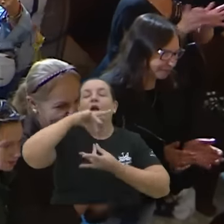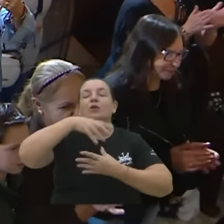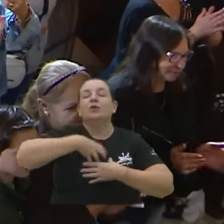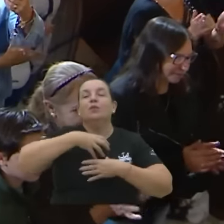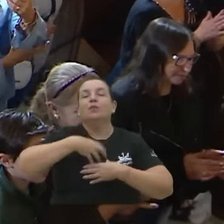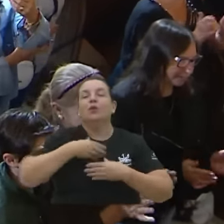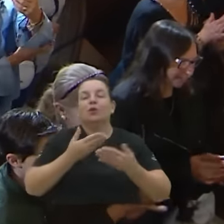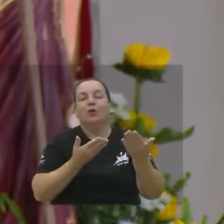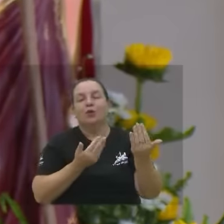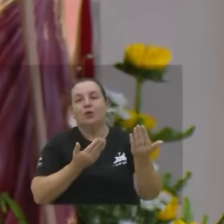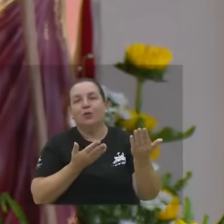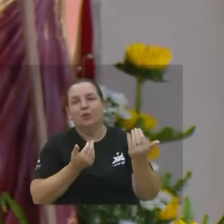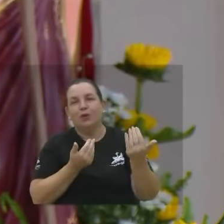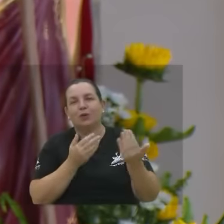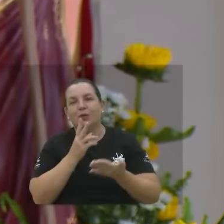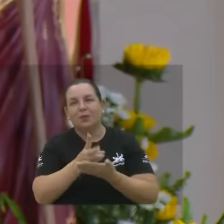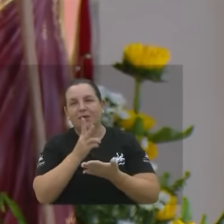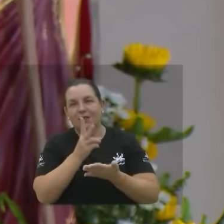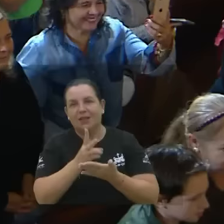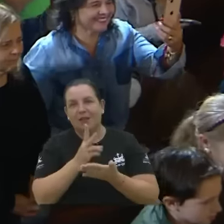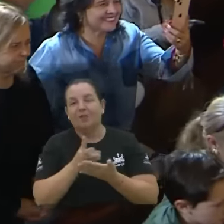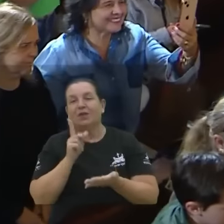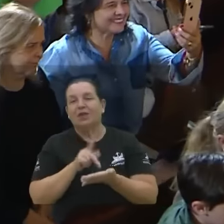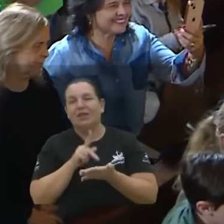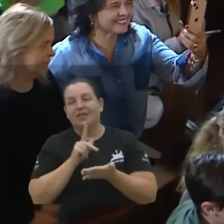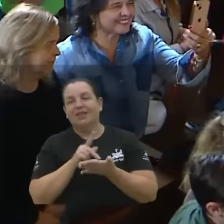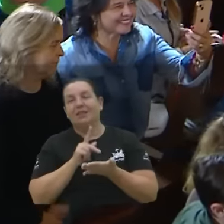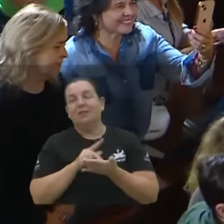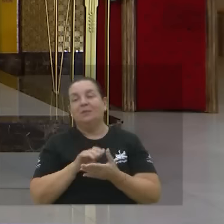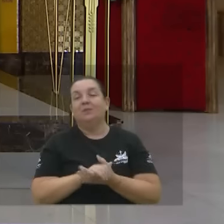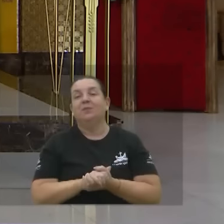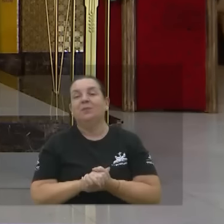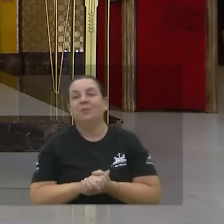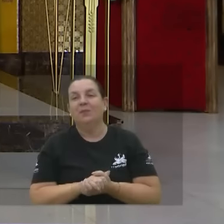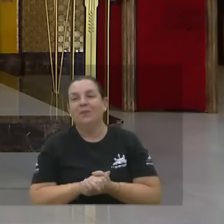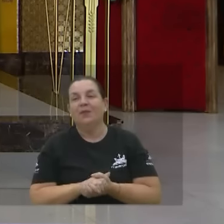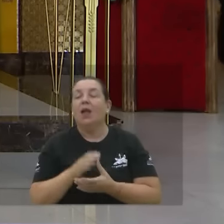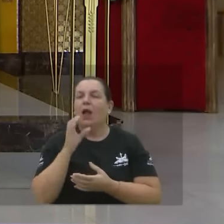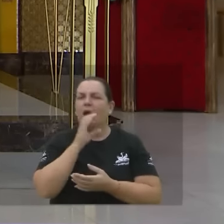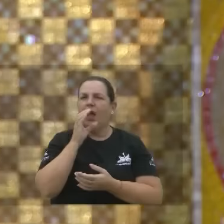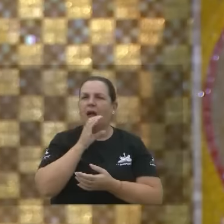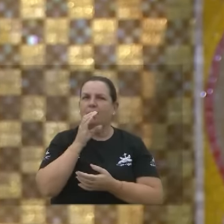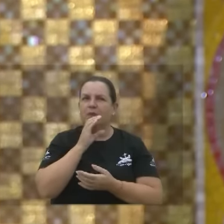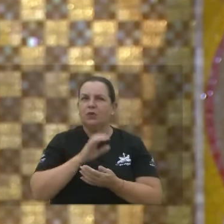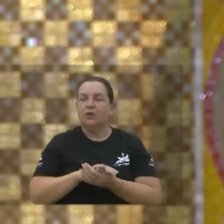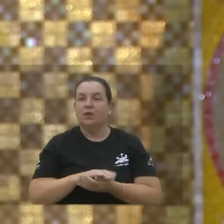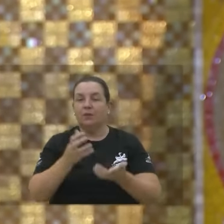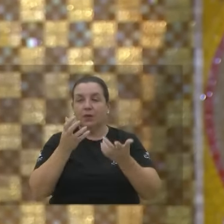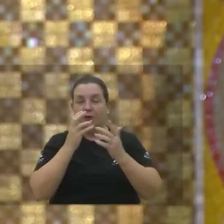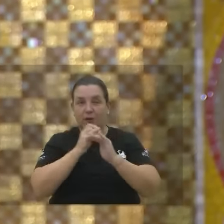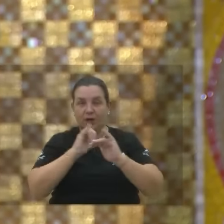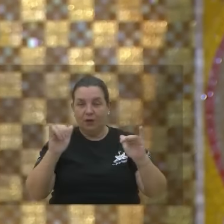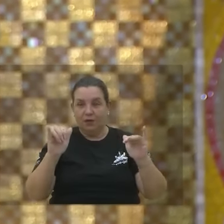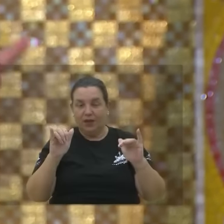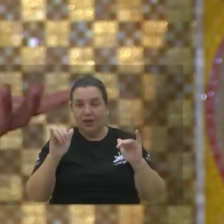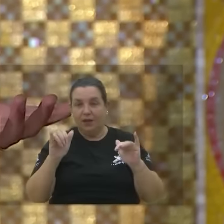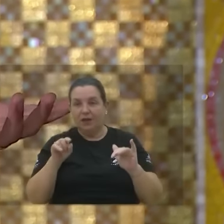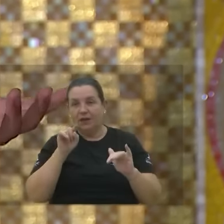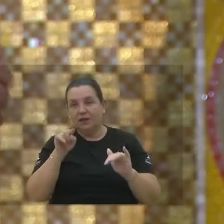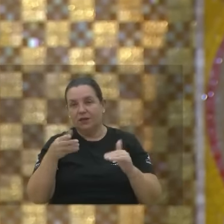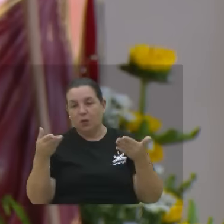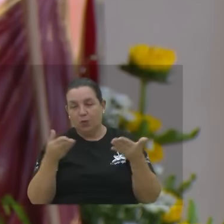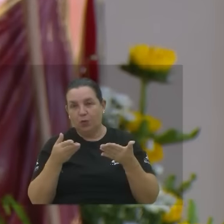de um jovem para sempre, não é verdade? Padre, rapidinho. Só quero dizer sobre. O senhor